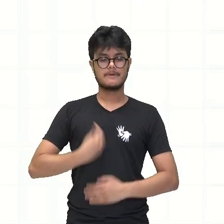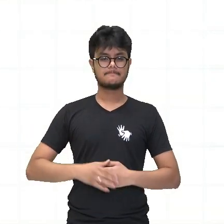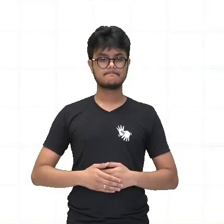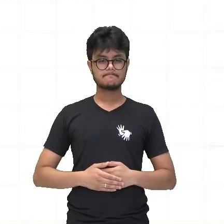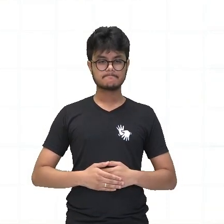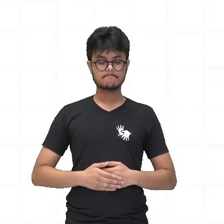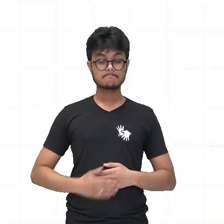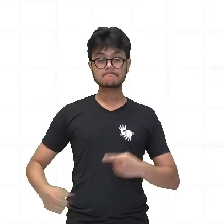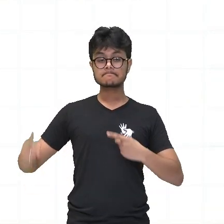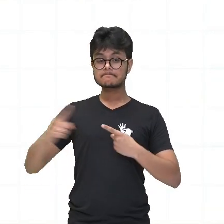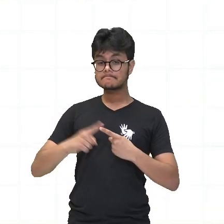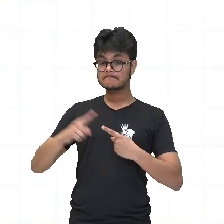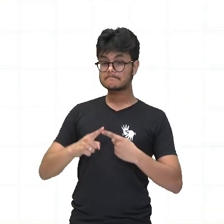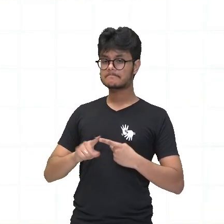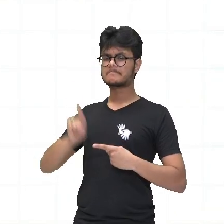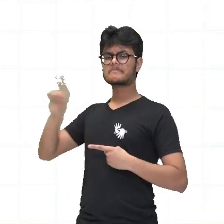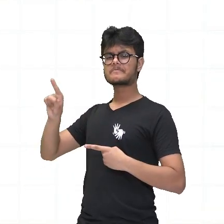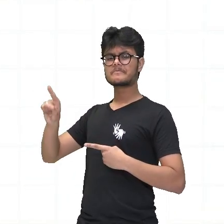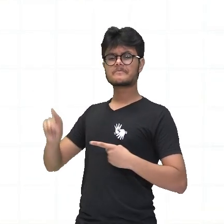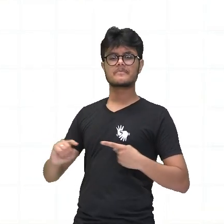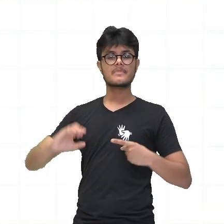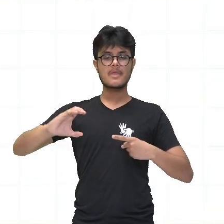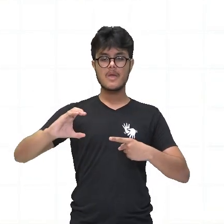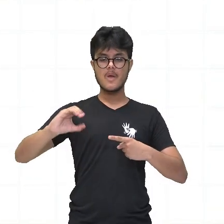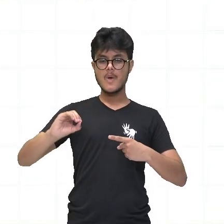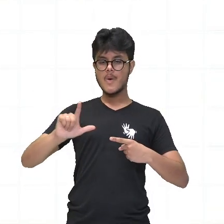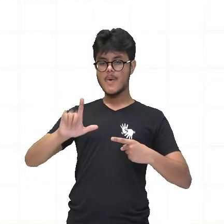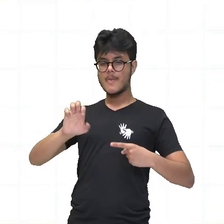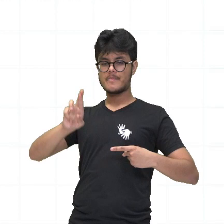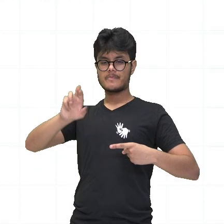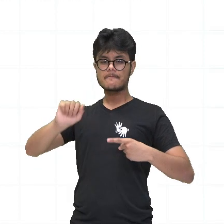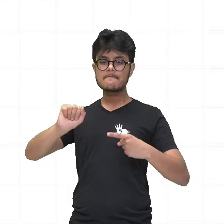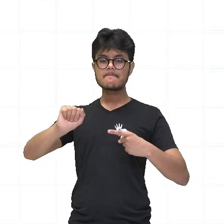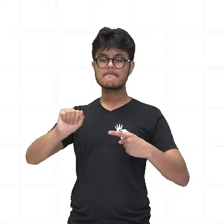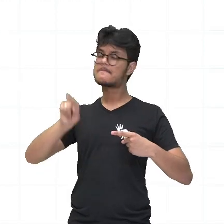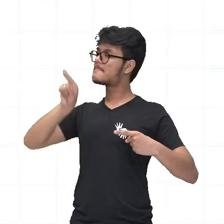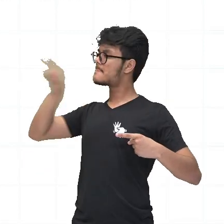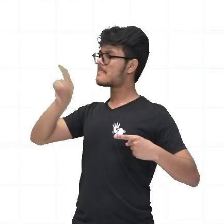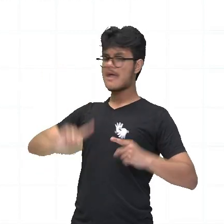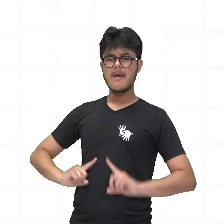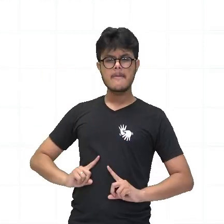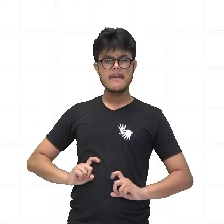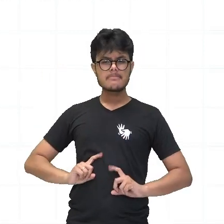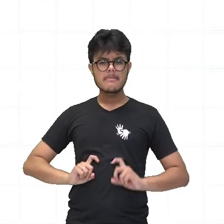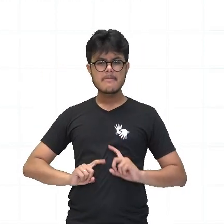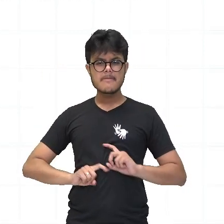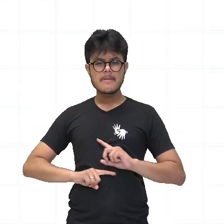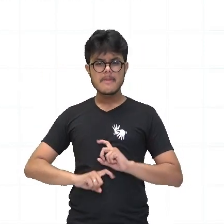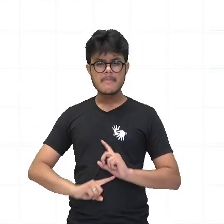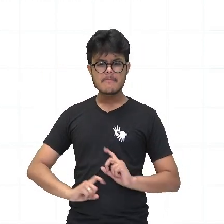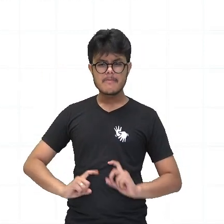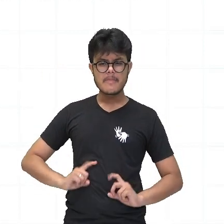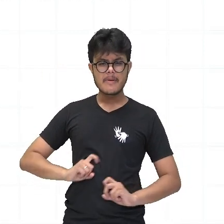nós vamos ver é sobre a cólera. A cólera, que é uma bactéria que é chamada de Vibrio